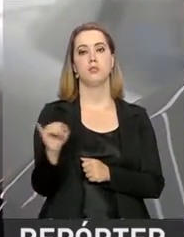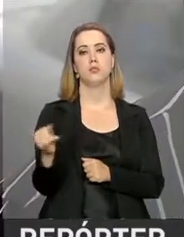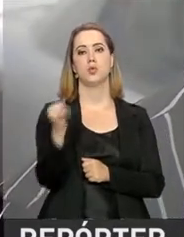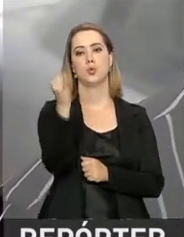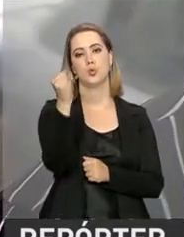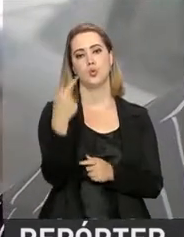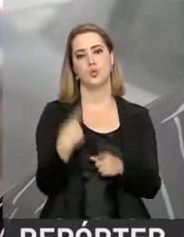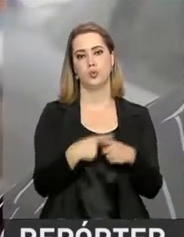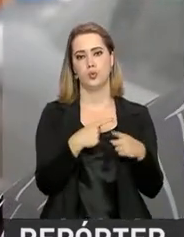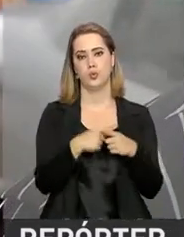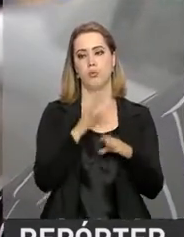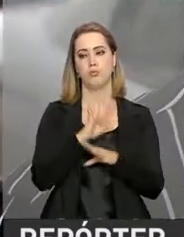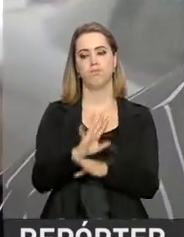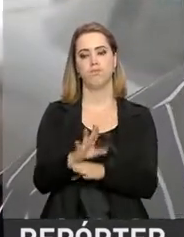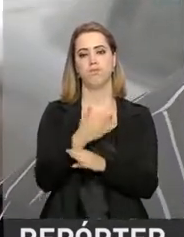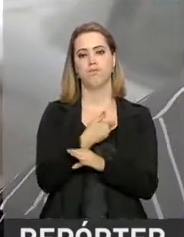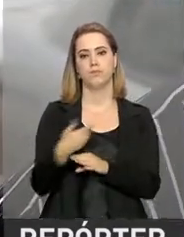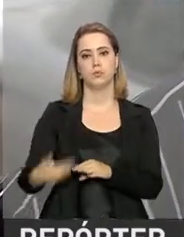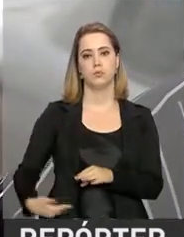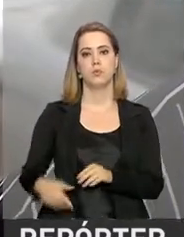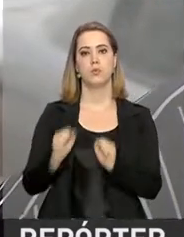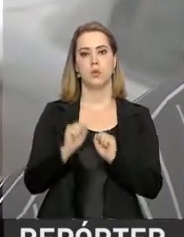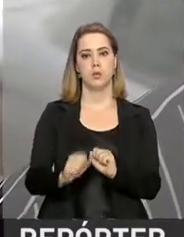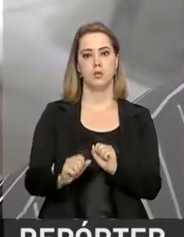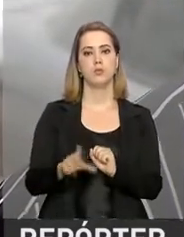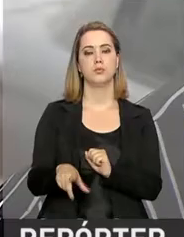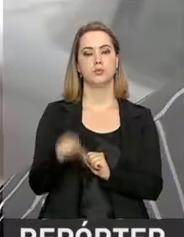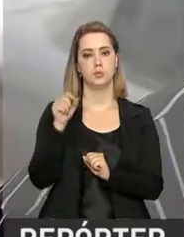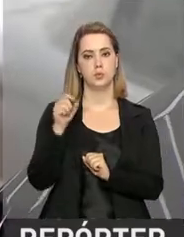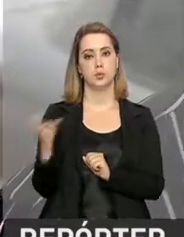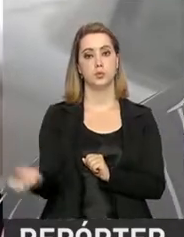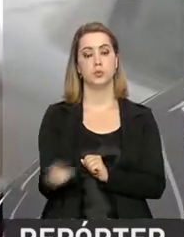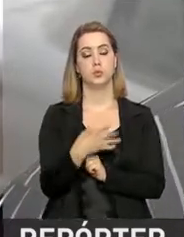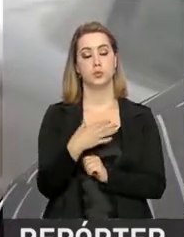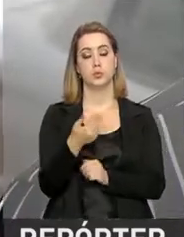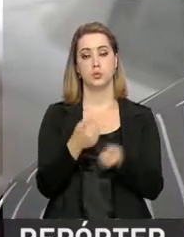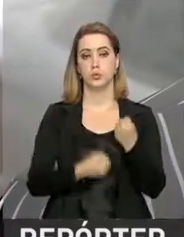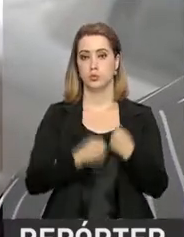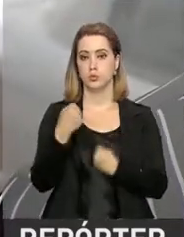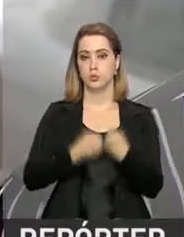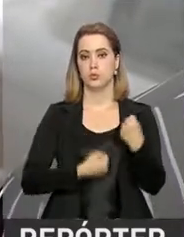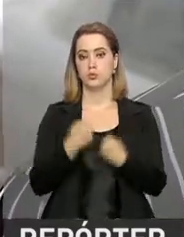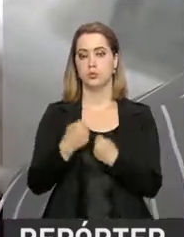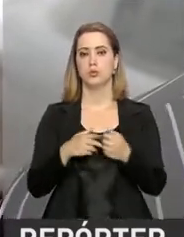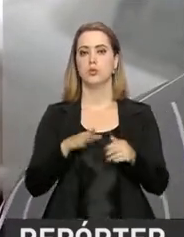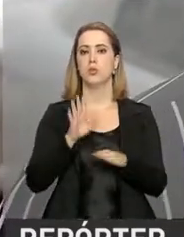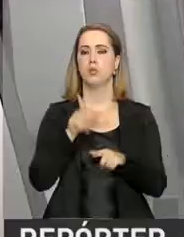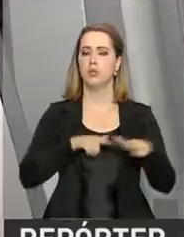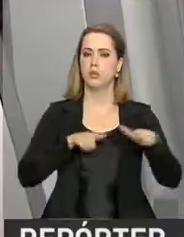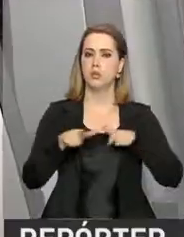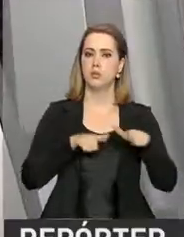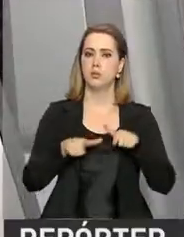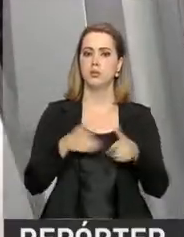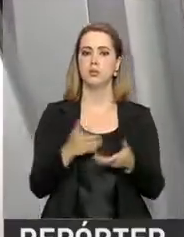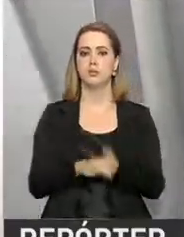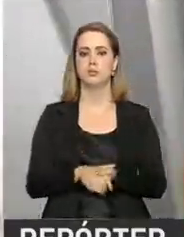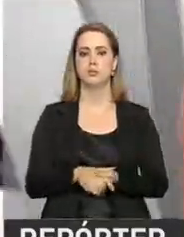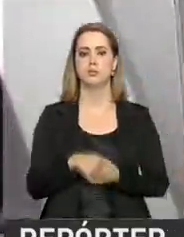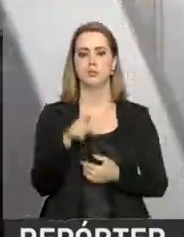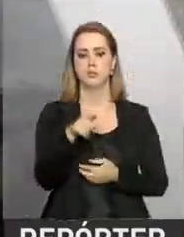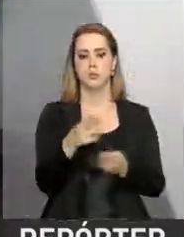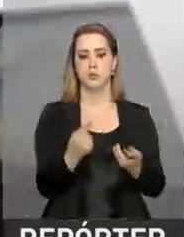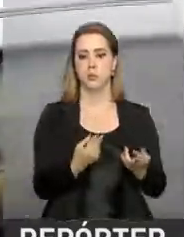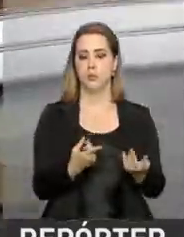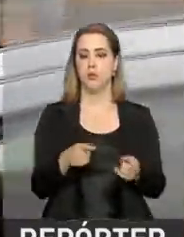então pra mim já é dada a oportunidade de tirar o meu carro leva trabalhar cuidar da família assim como seu